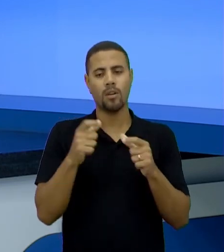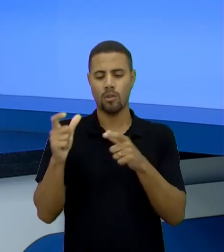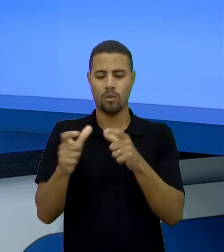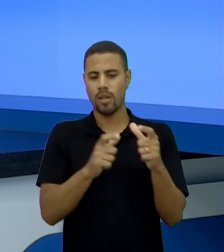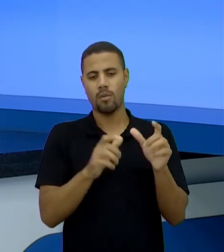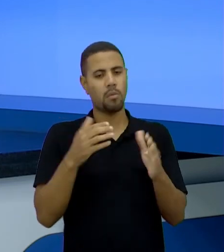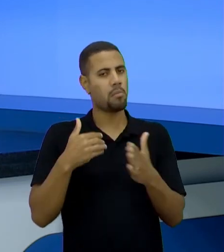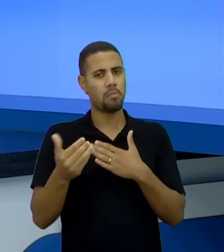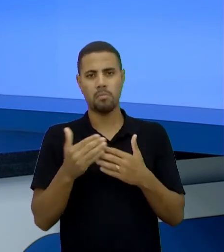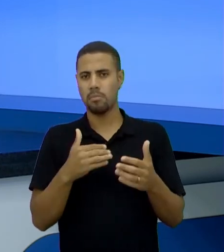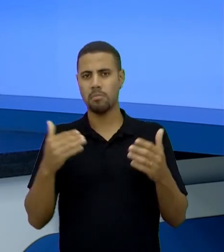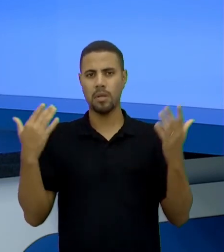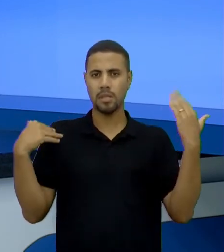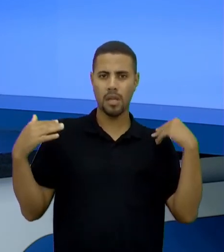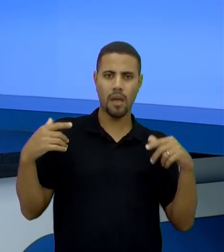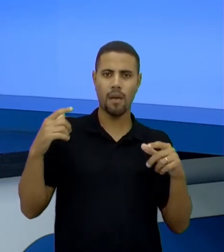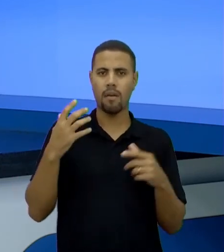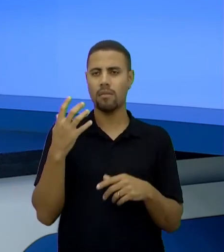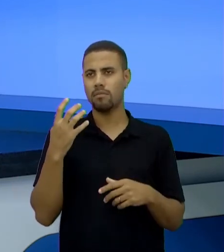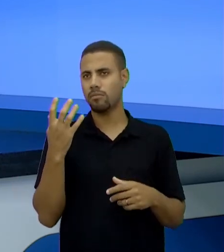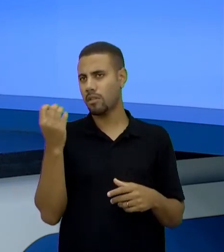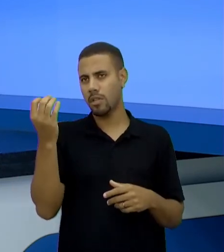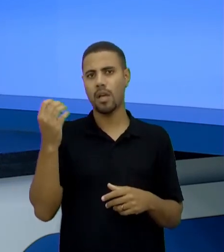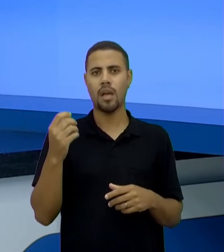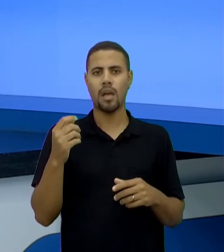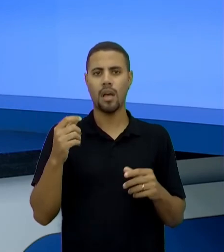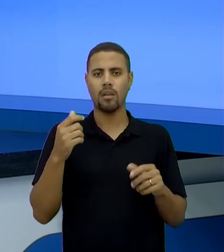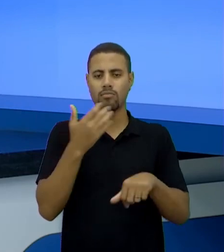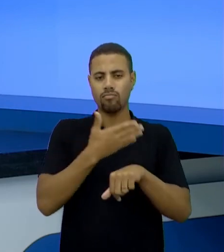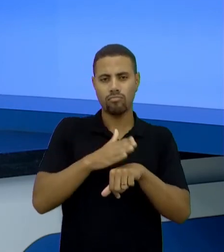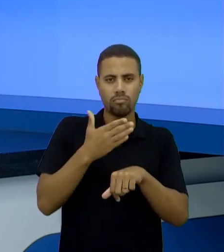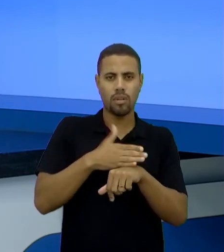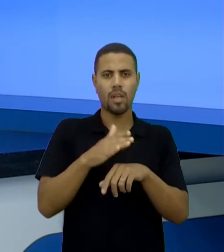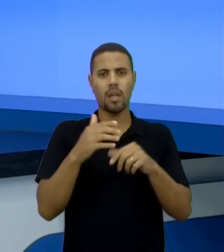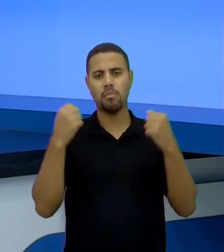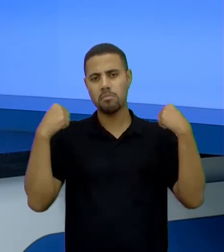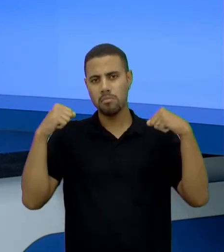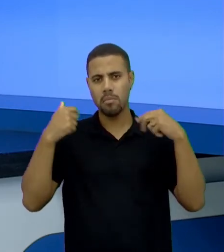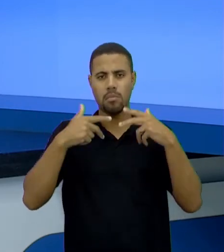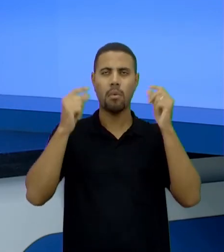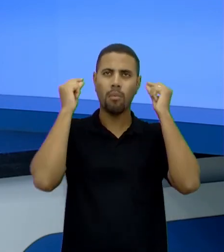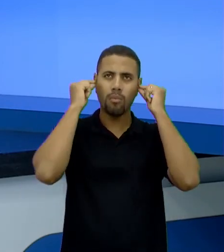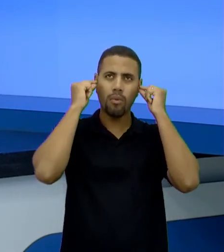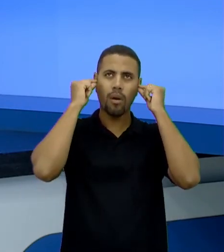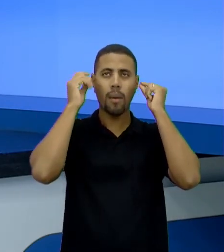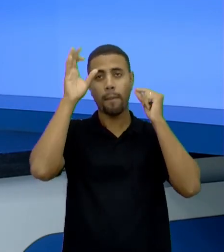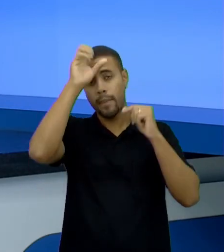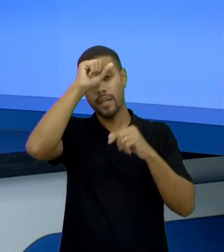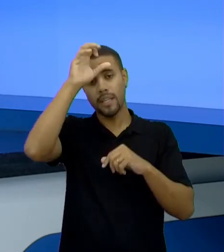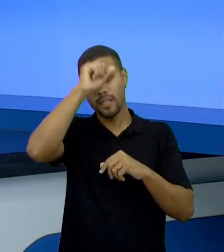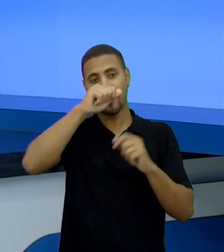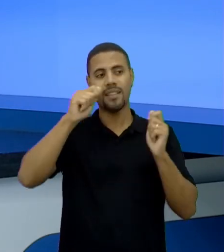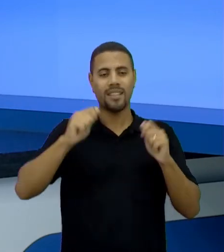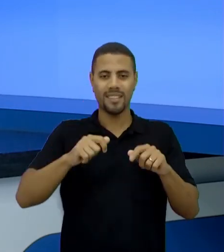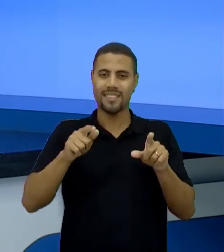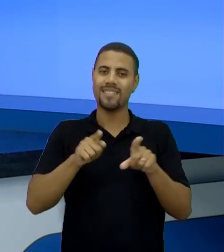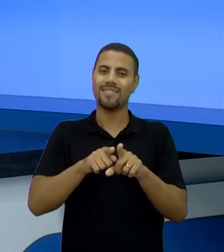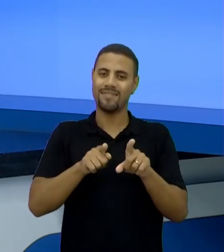né? Então, e você pode estar fazendo outras coisas e ouvindo. Então, a